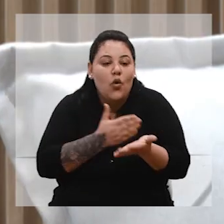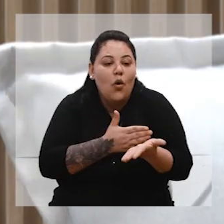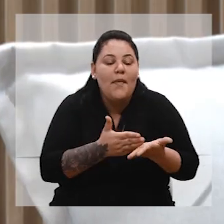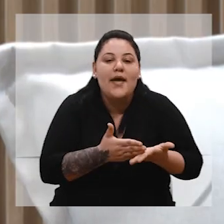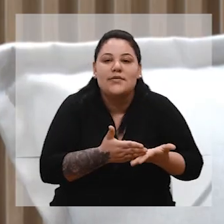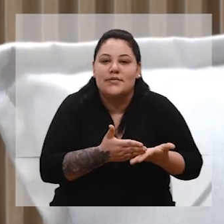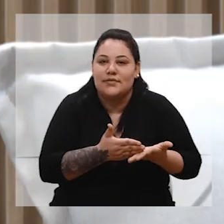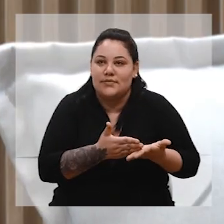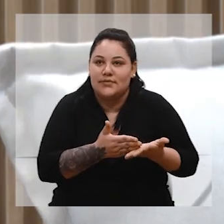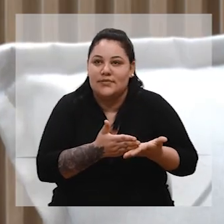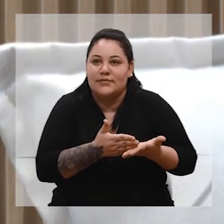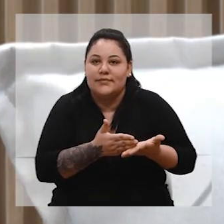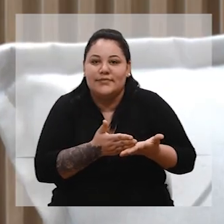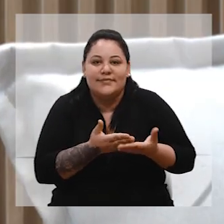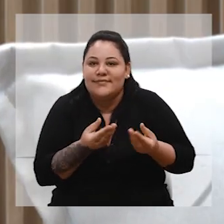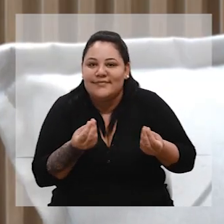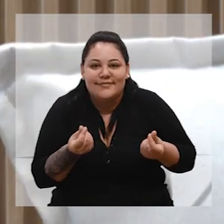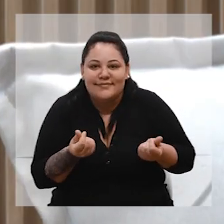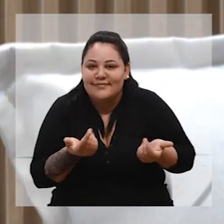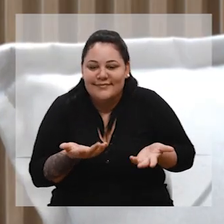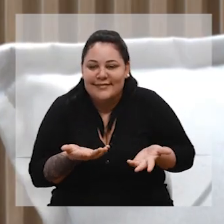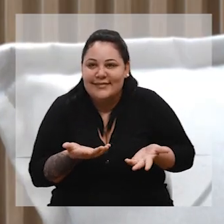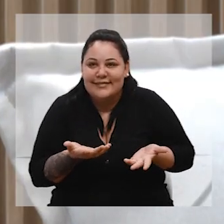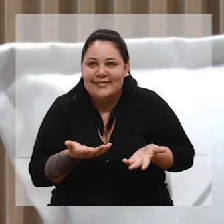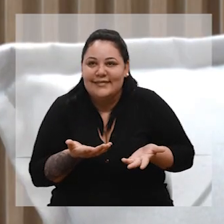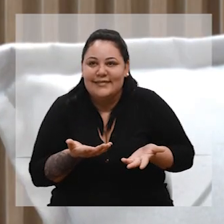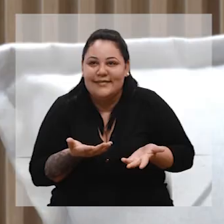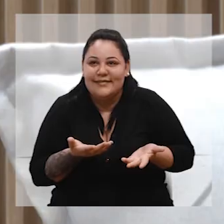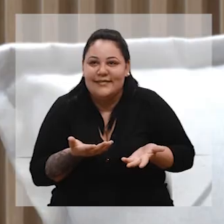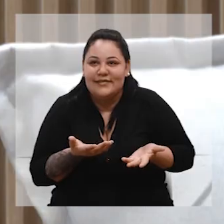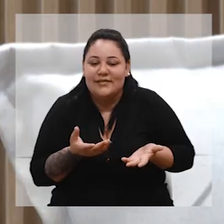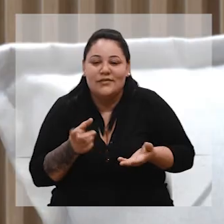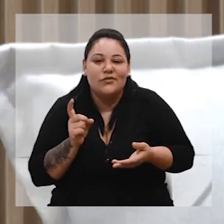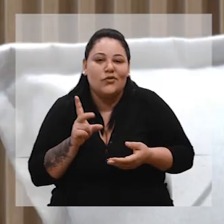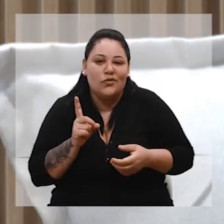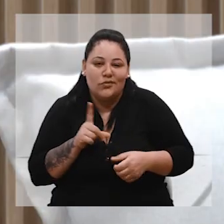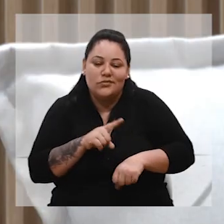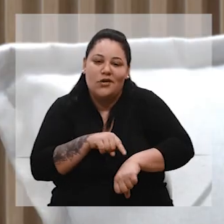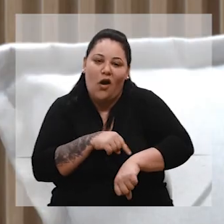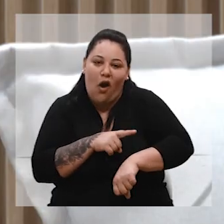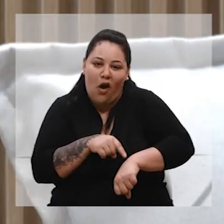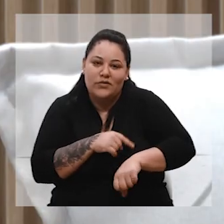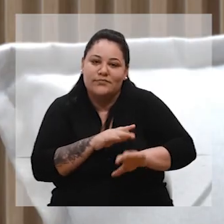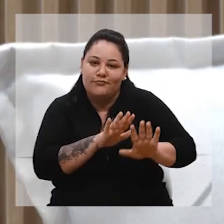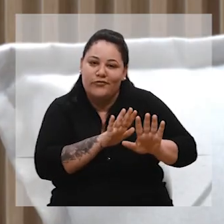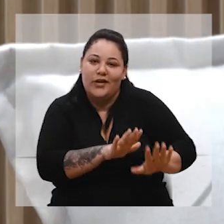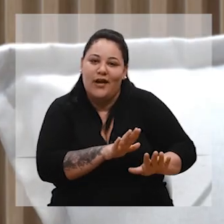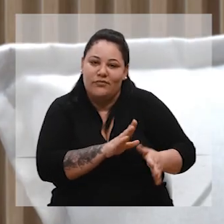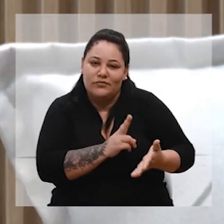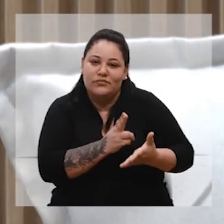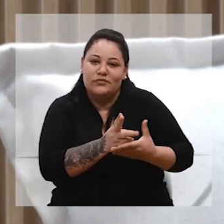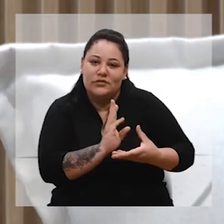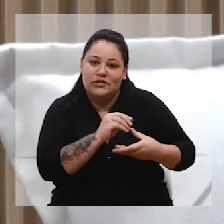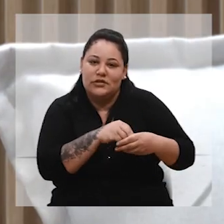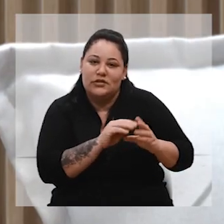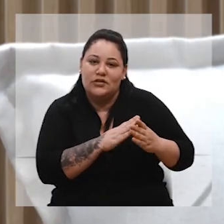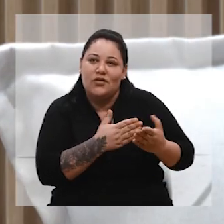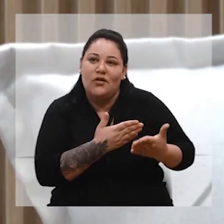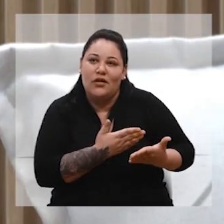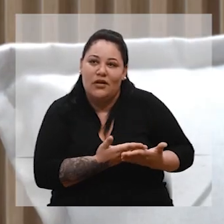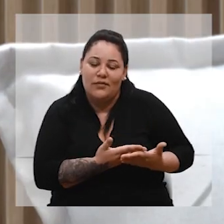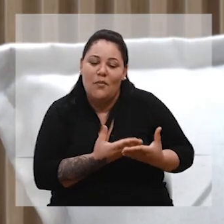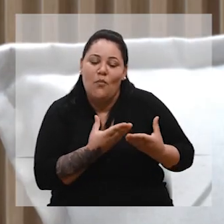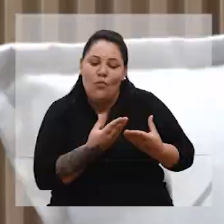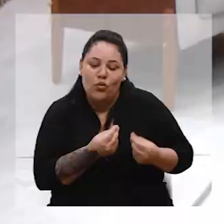Então assim, quando é que começa... sempre, né? E 12 horas. As crianças ficavam 12 horas